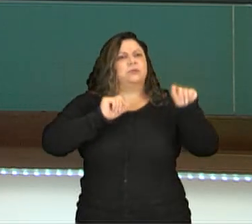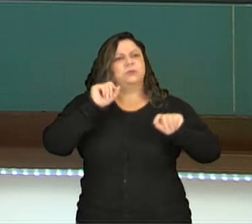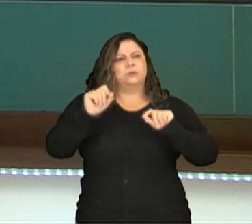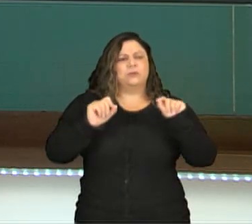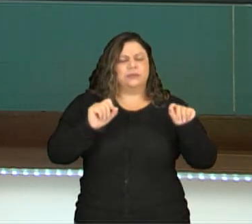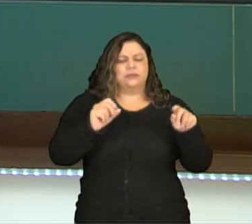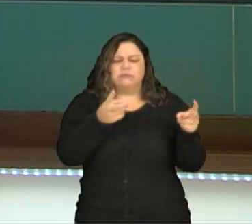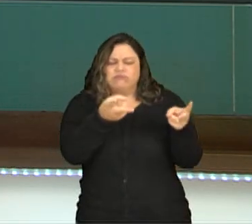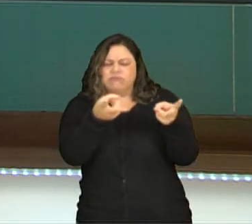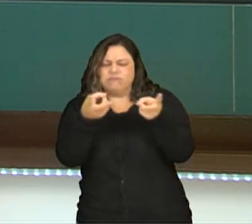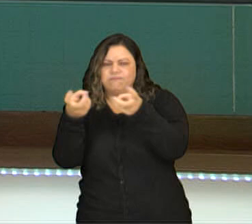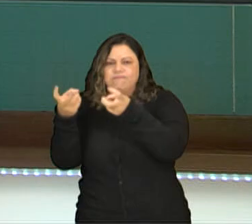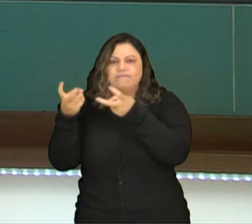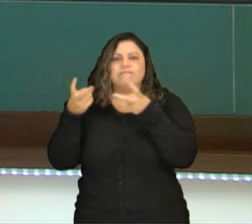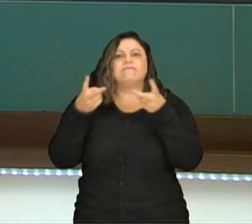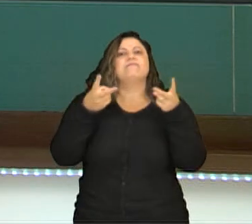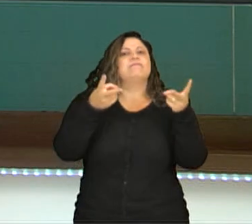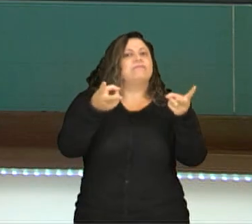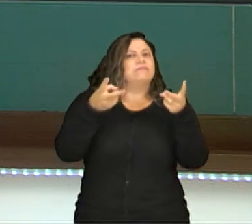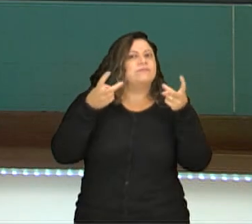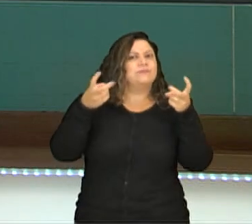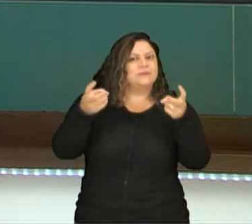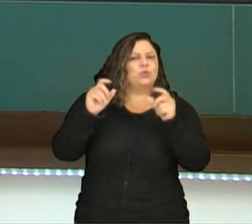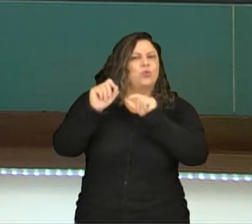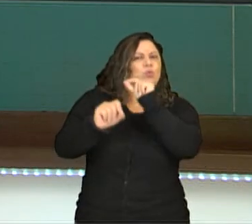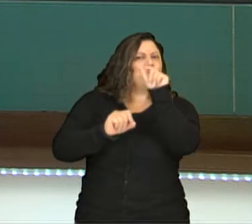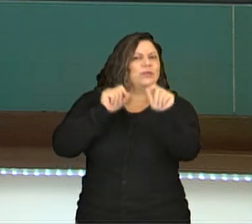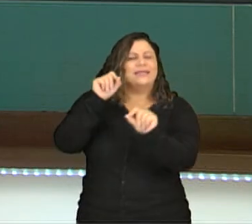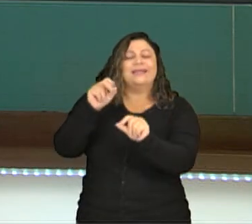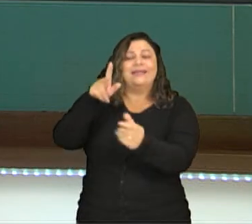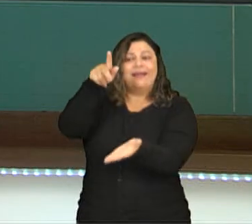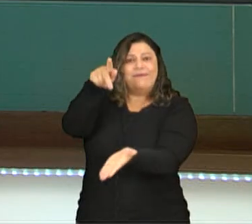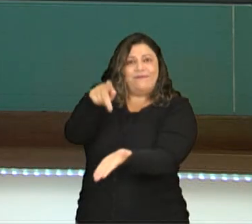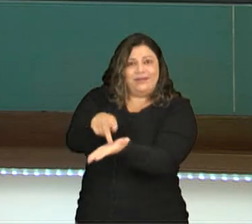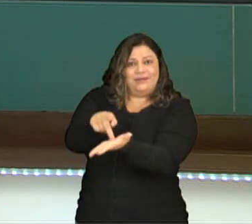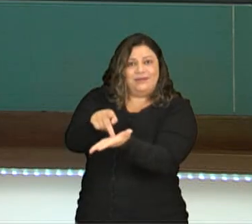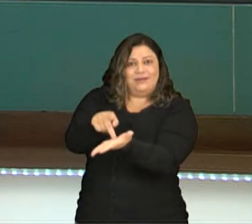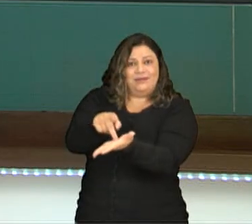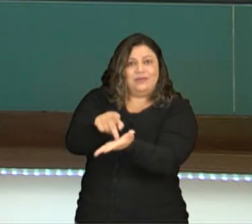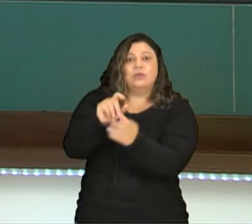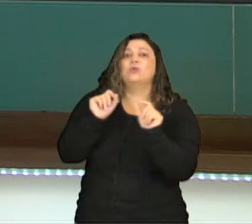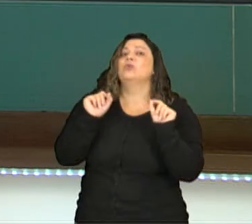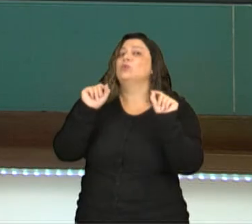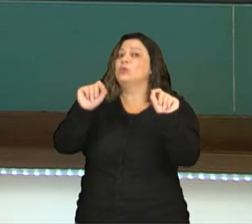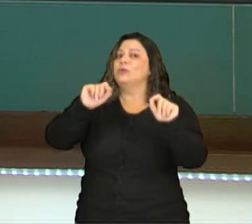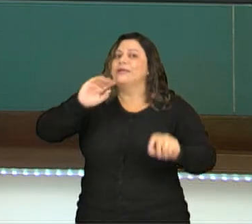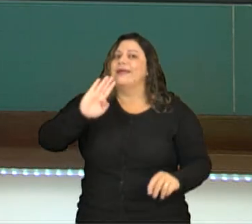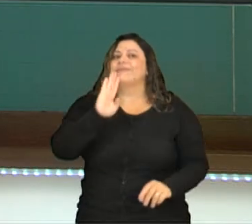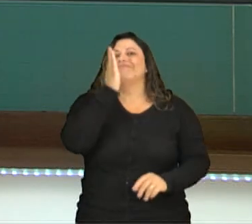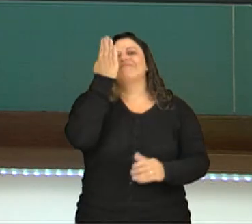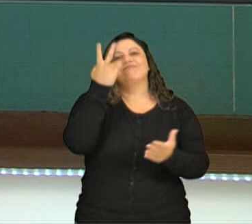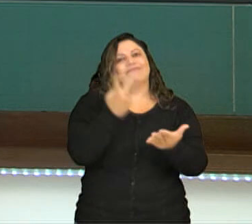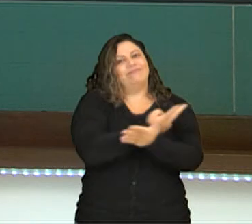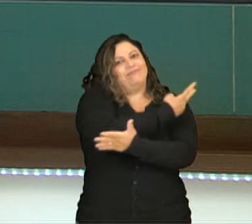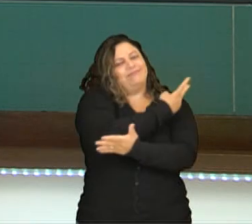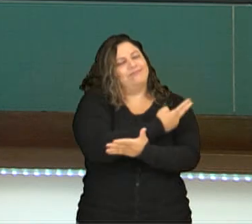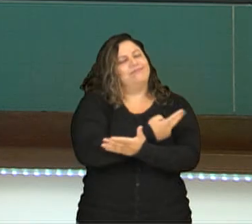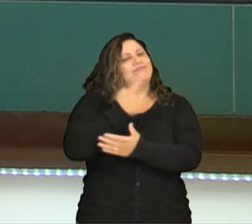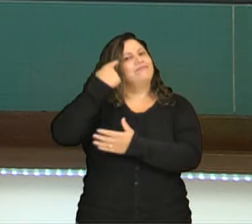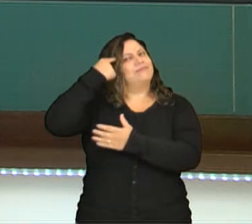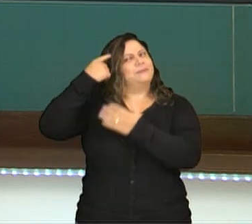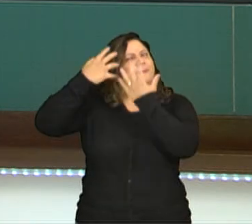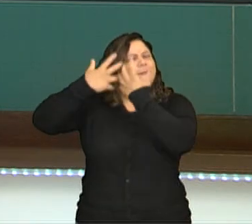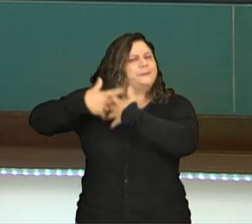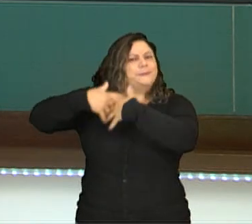ao observar o que é verdadeiro e o que é falso para a religiosidade, vai necessitar de uma